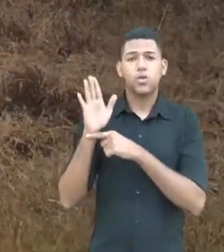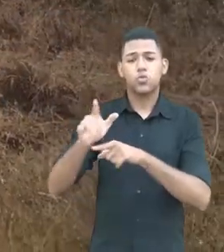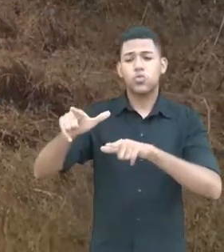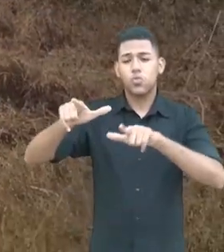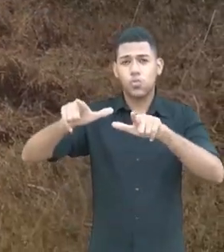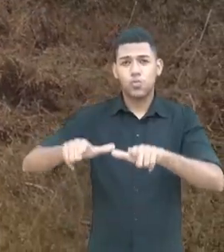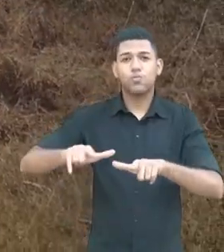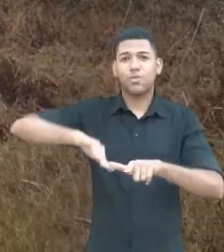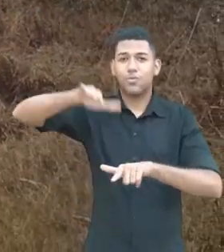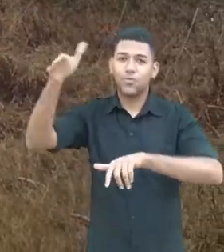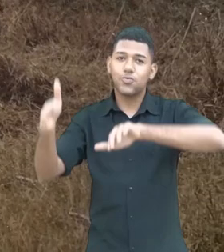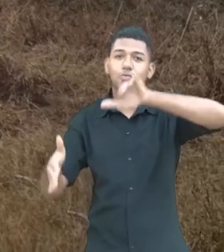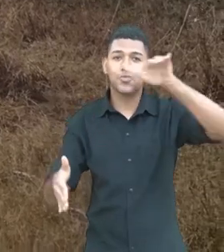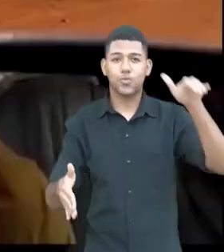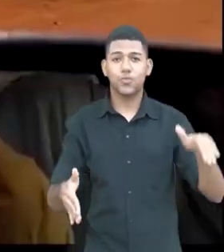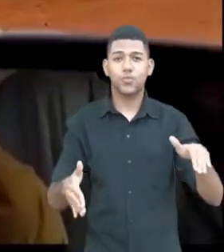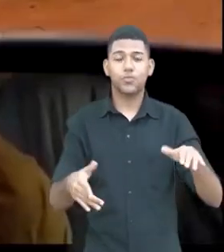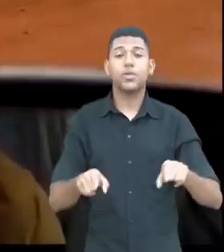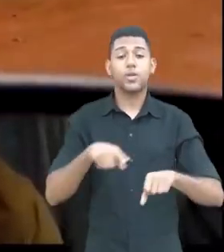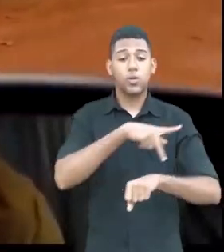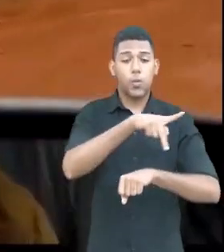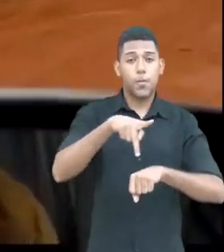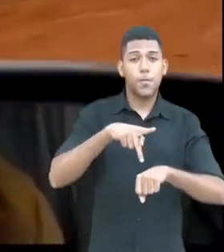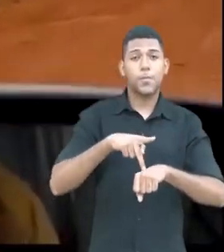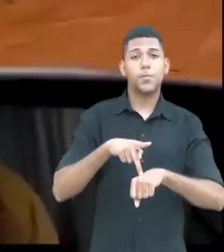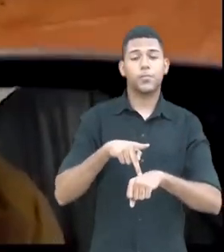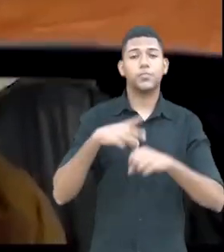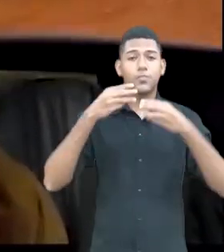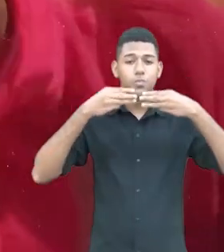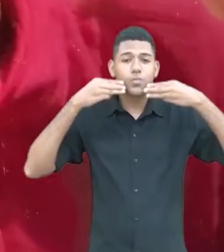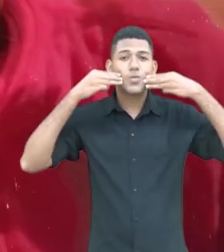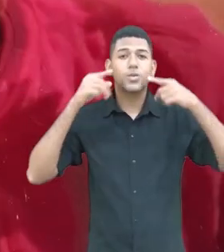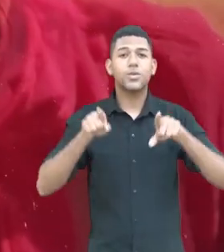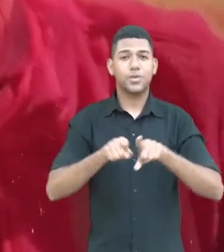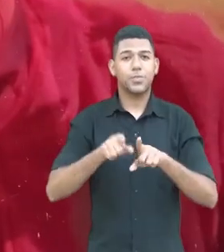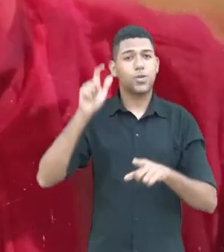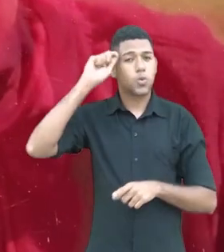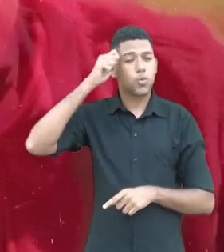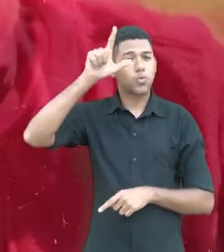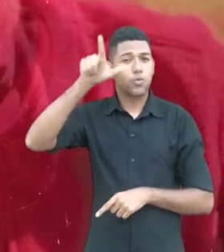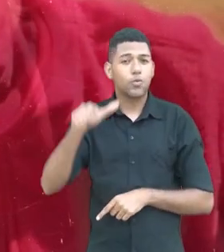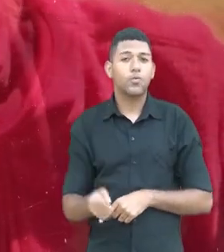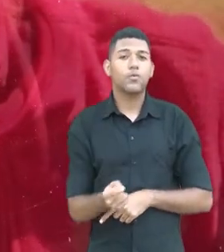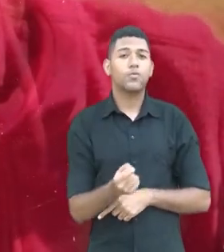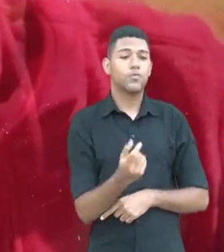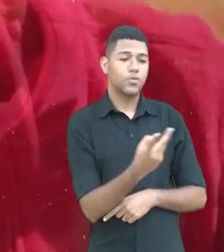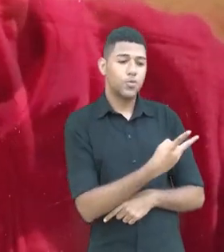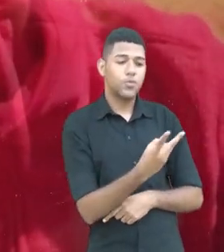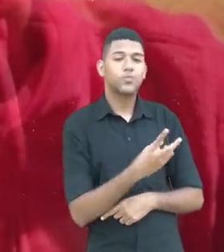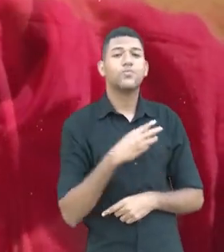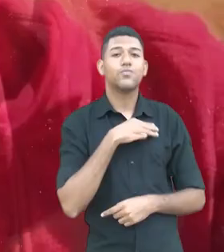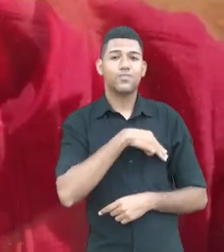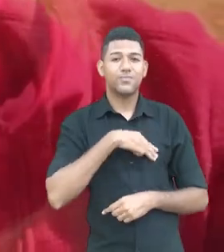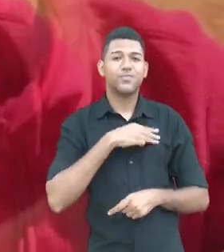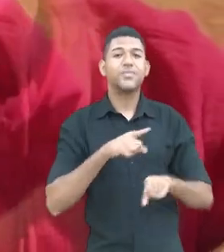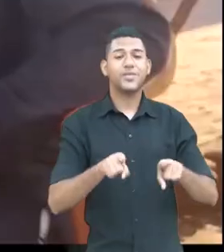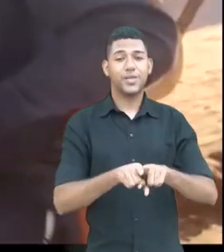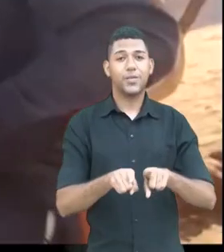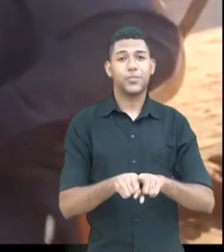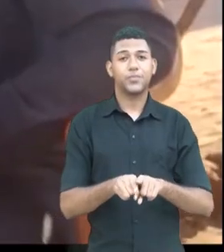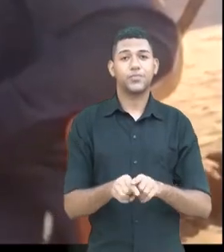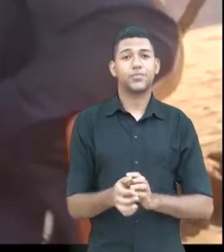E em Moçambique, na porção sudeste do continente africano, com os missionários Milton Rafael e Glauci